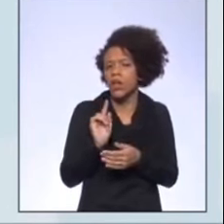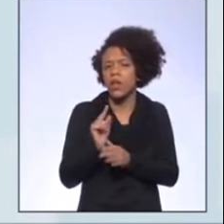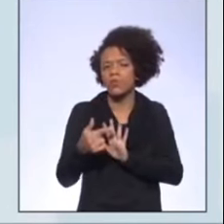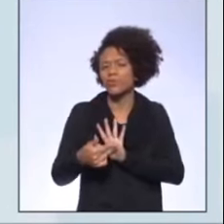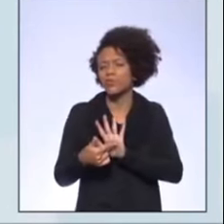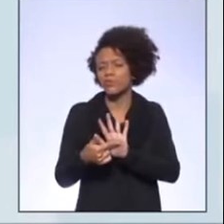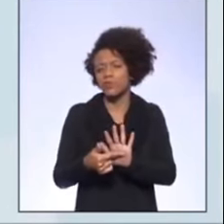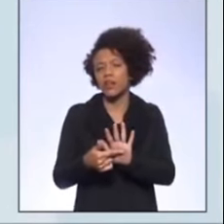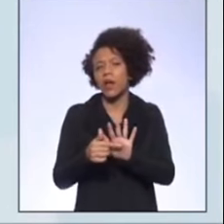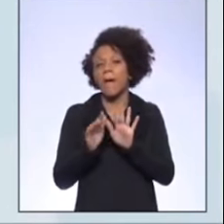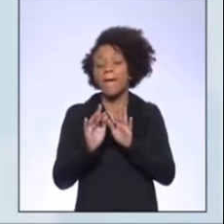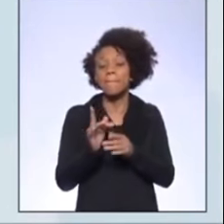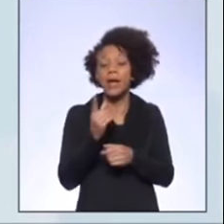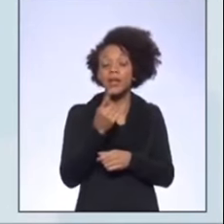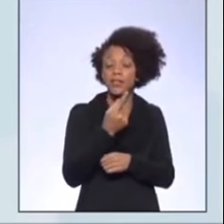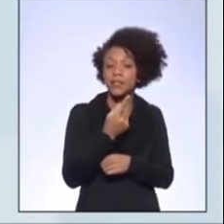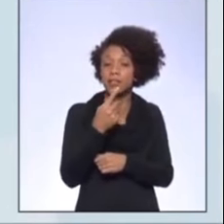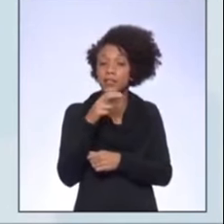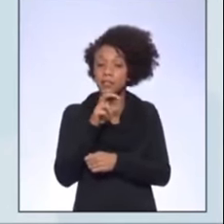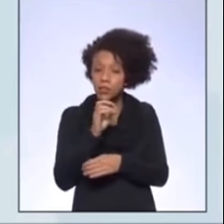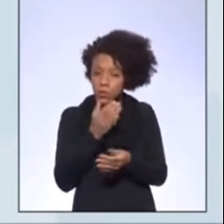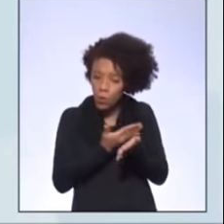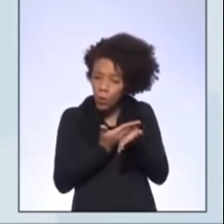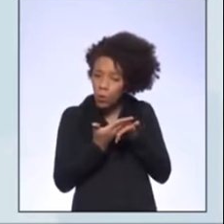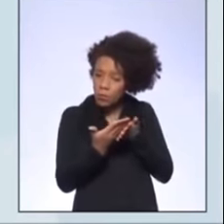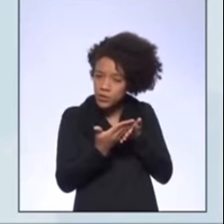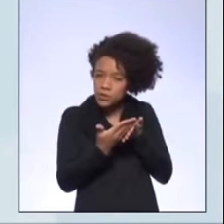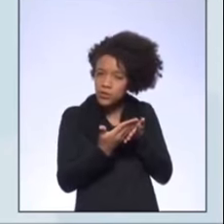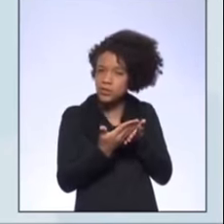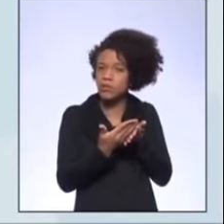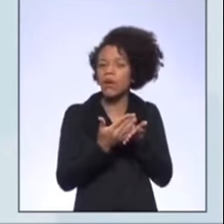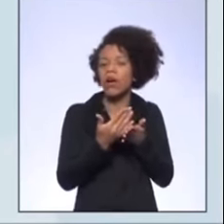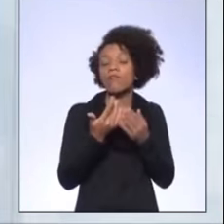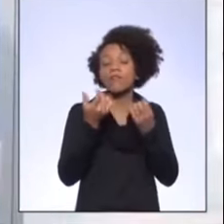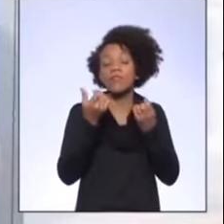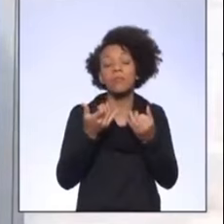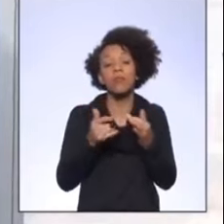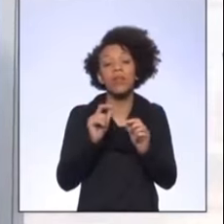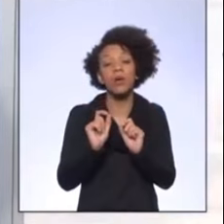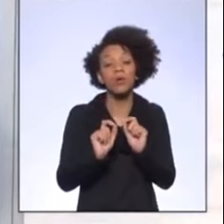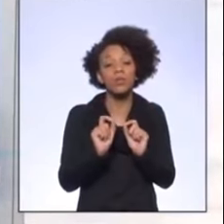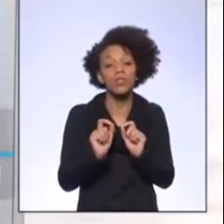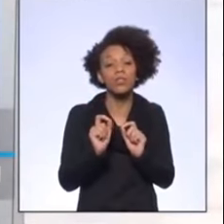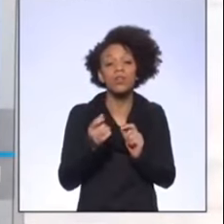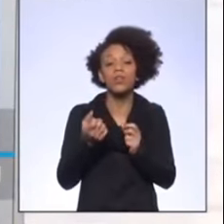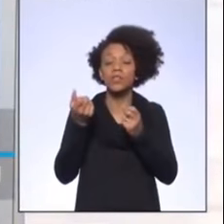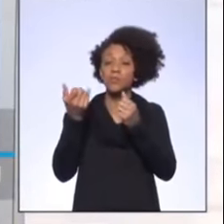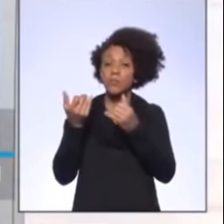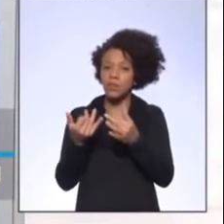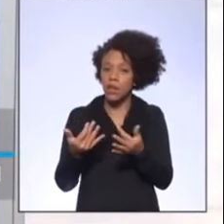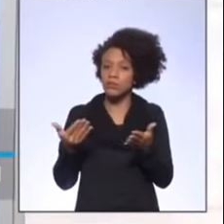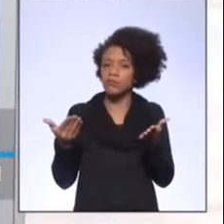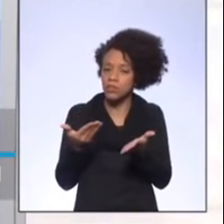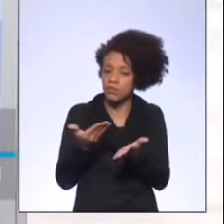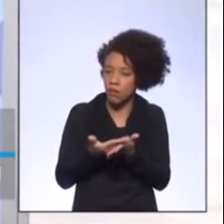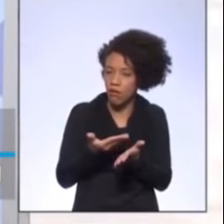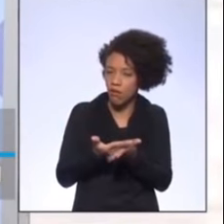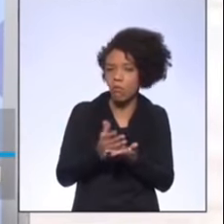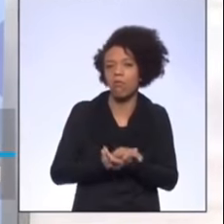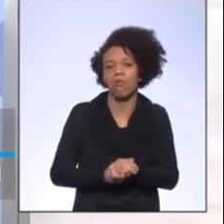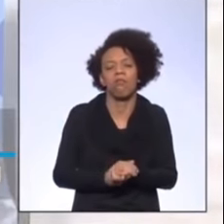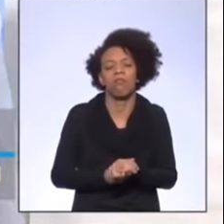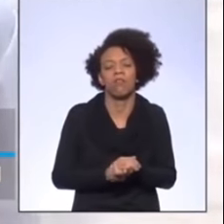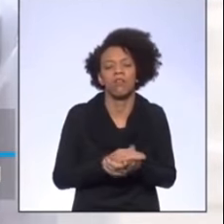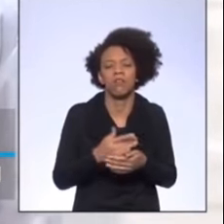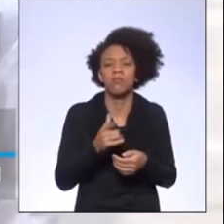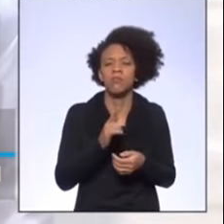gente, mas na página 15, no comecinho dela, vai falar justamente sobre o que eu acabei de falar nessa aula. Tá? Ele vai